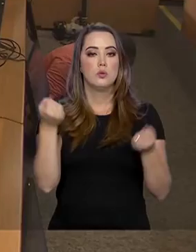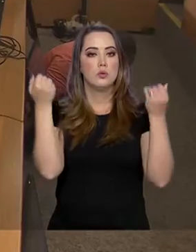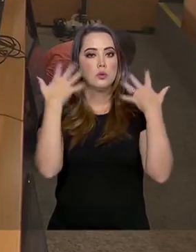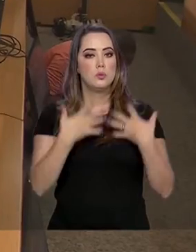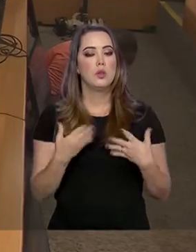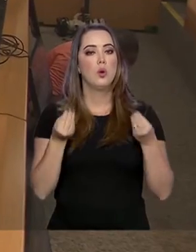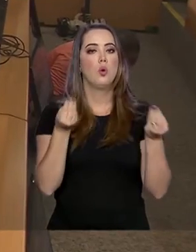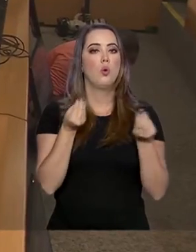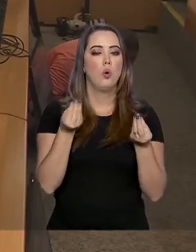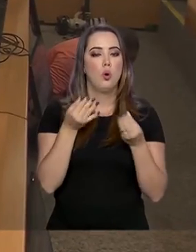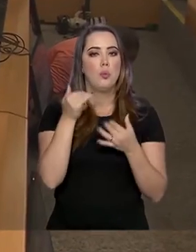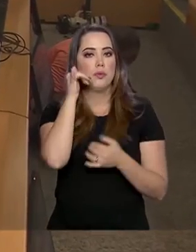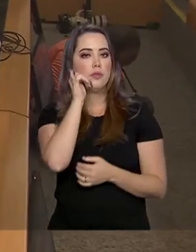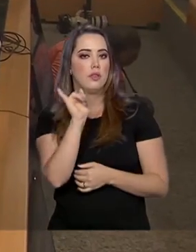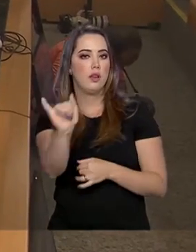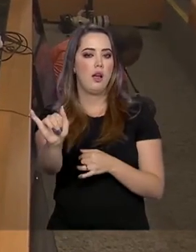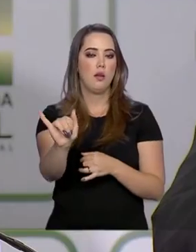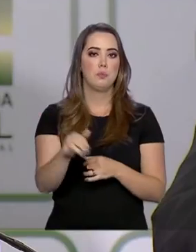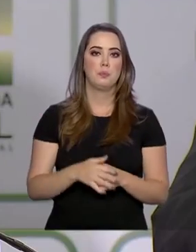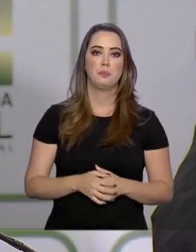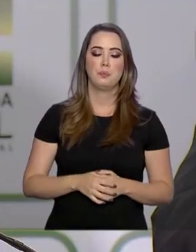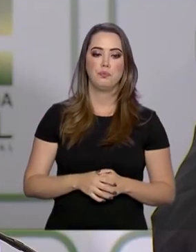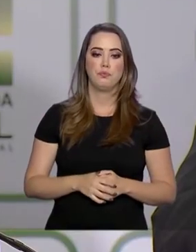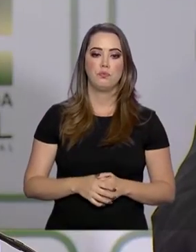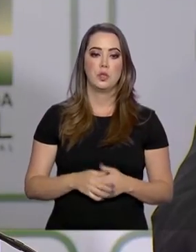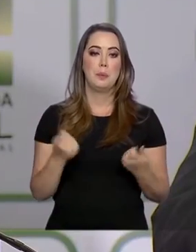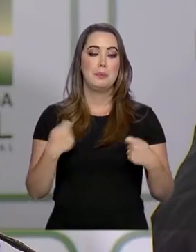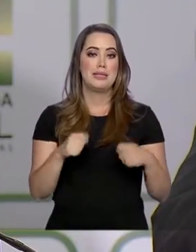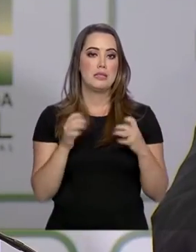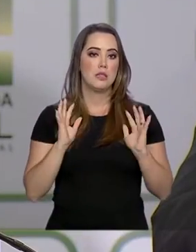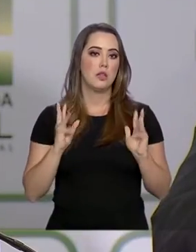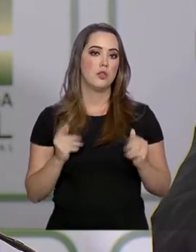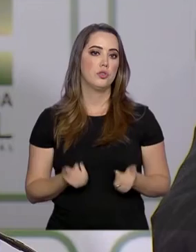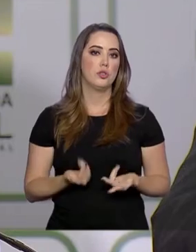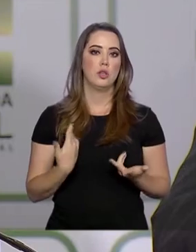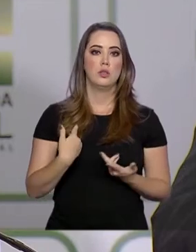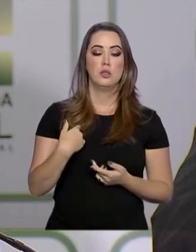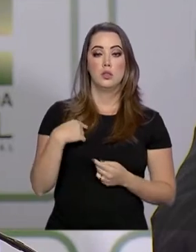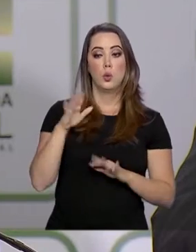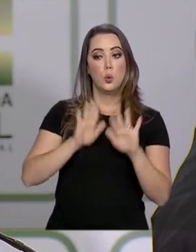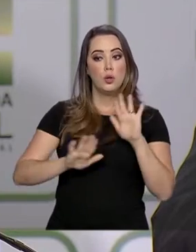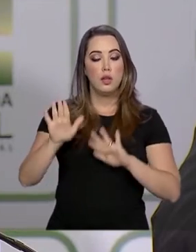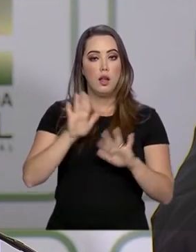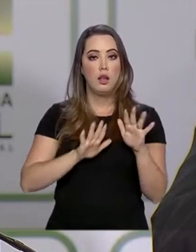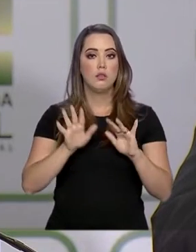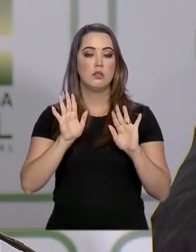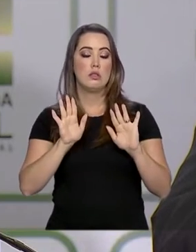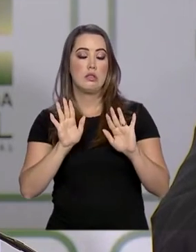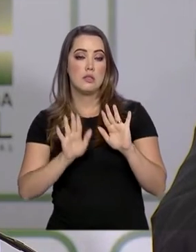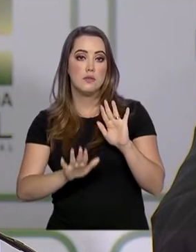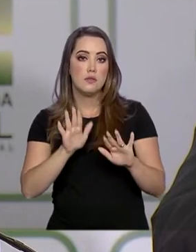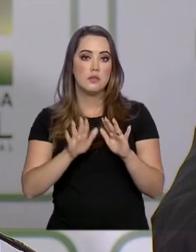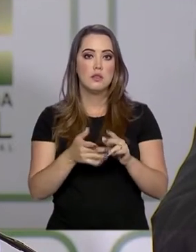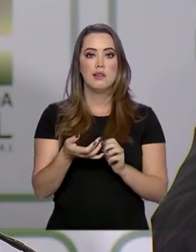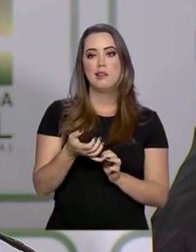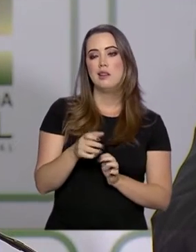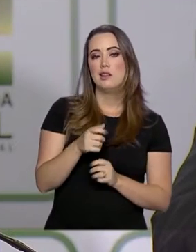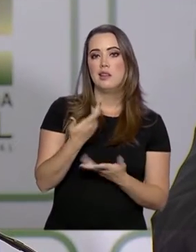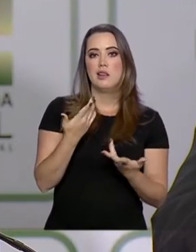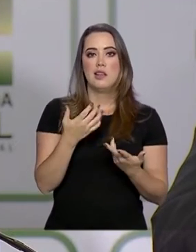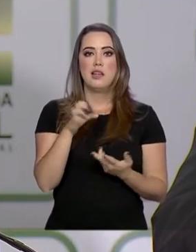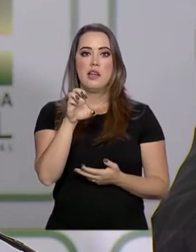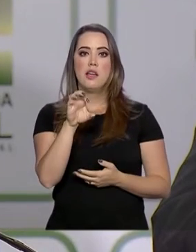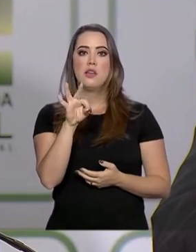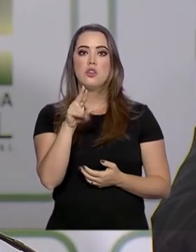evitar a transmissão da doença. Cuidados com higiene, etiqueta respiratória, teve gente que achou graça nesse termo,